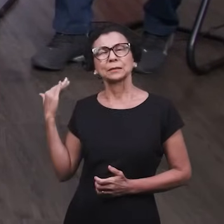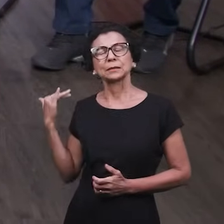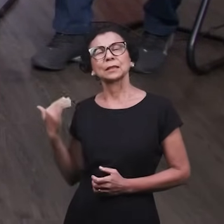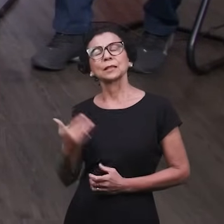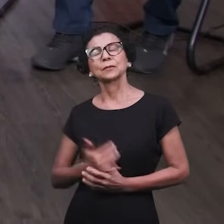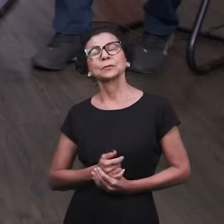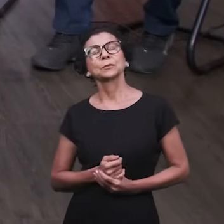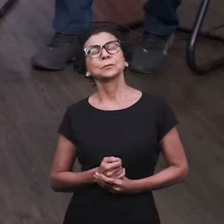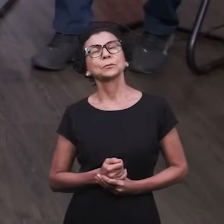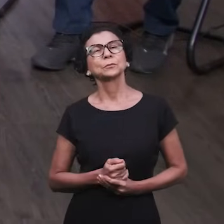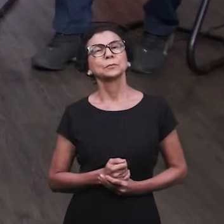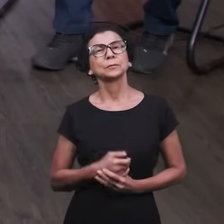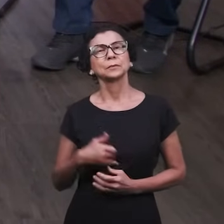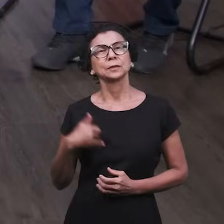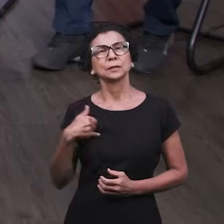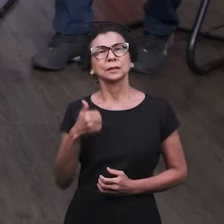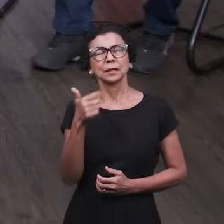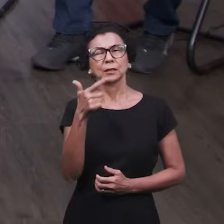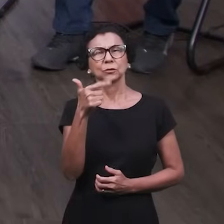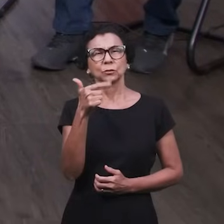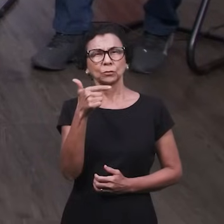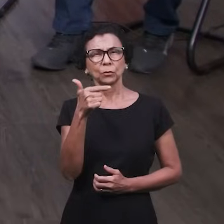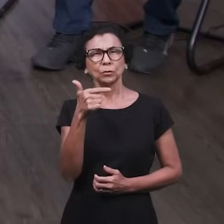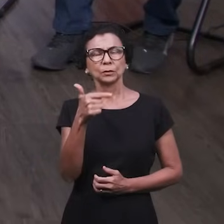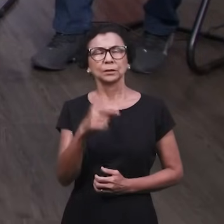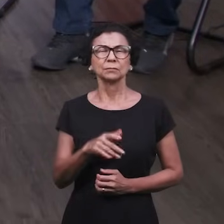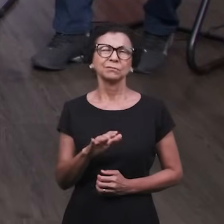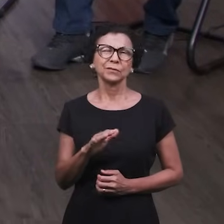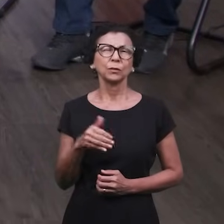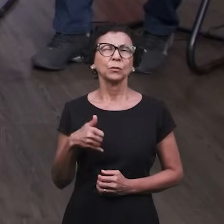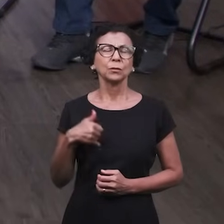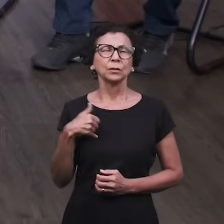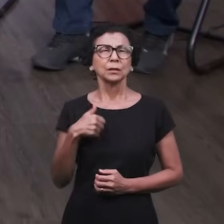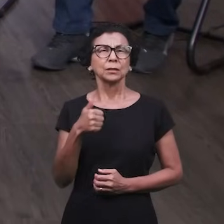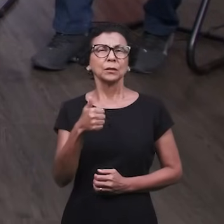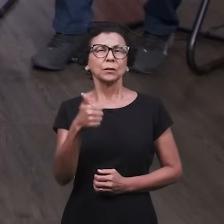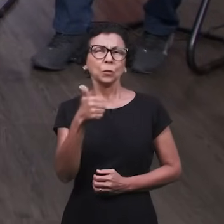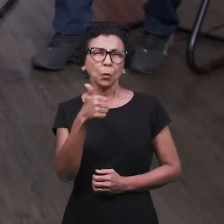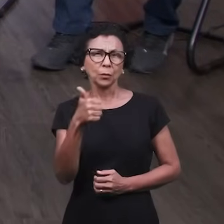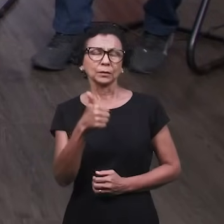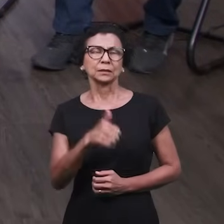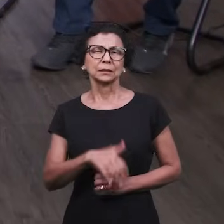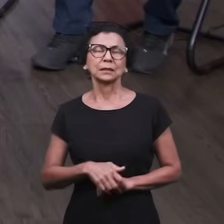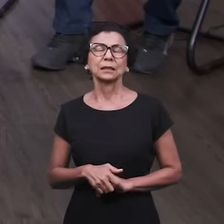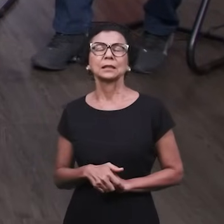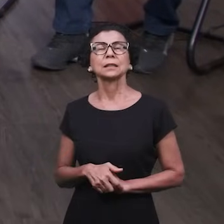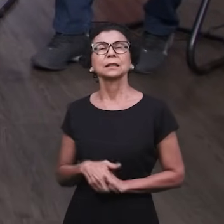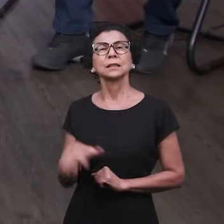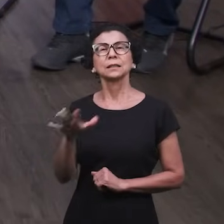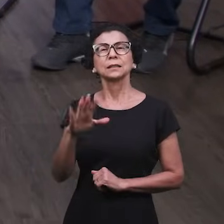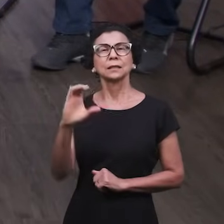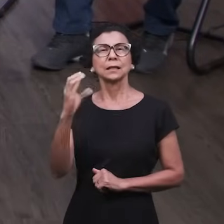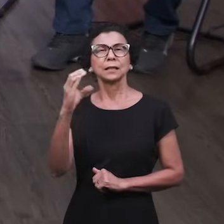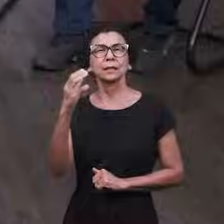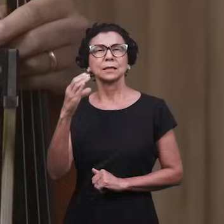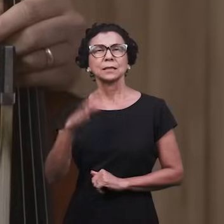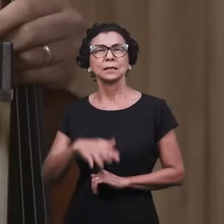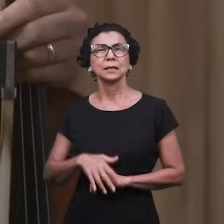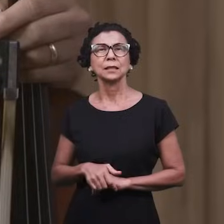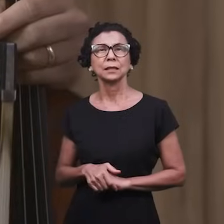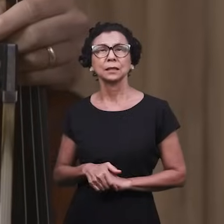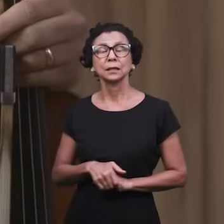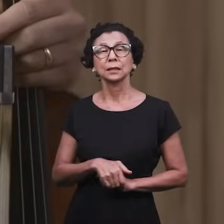Quando eu tinha 11 anos de idade, na verdade, eu fui para uma igreja da área de Itacibá 3. É uma igreja que tinha